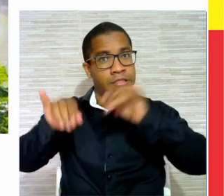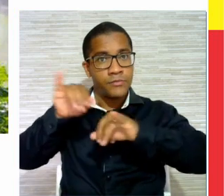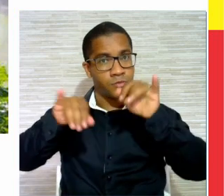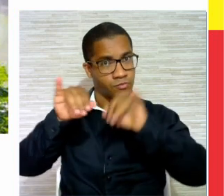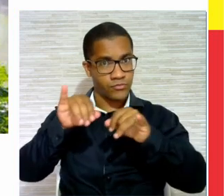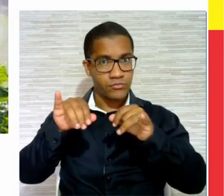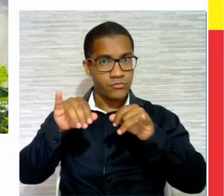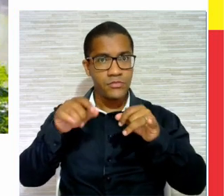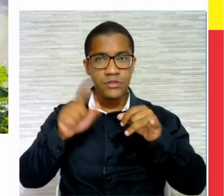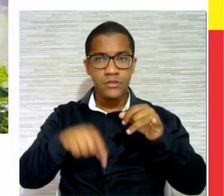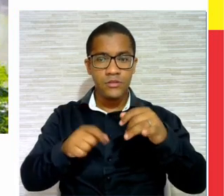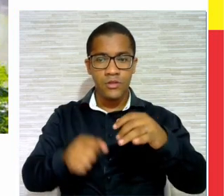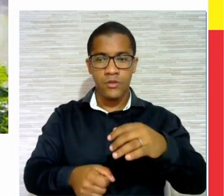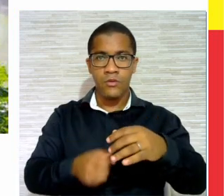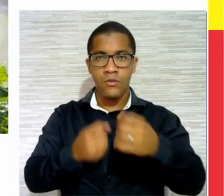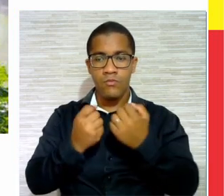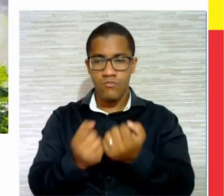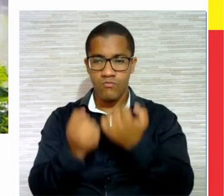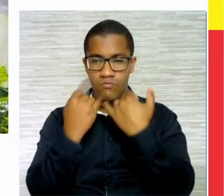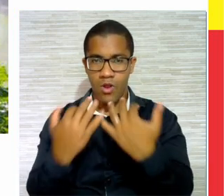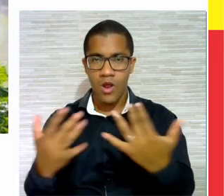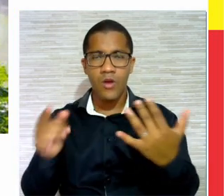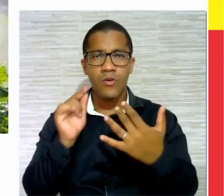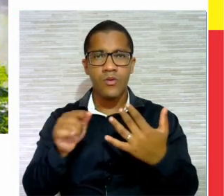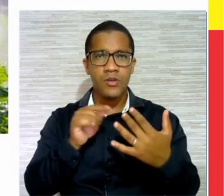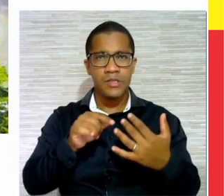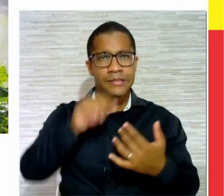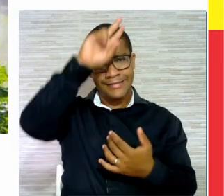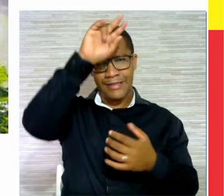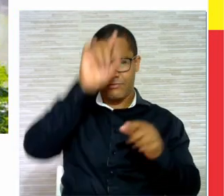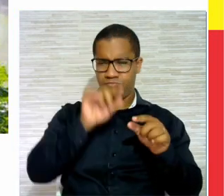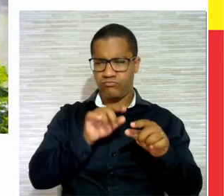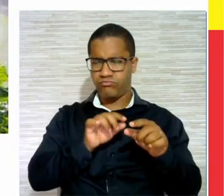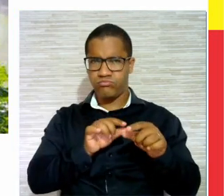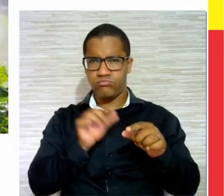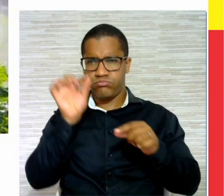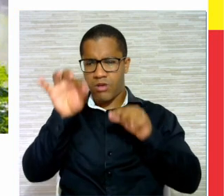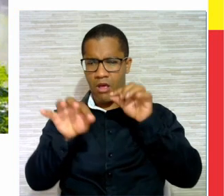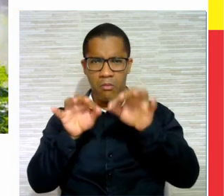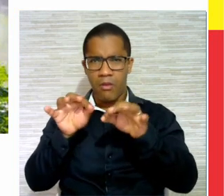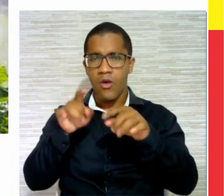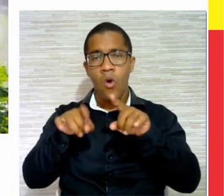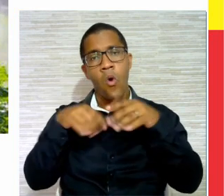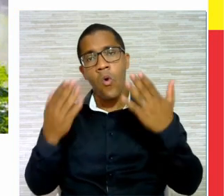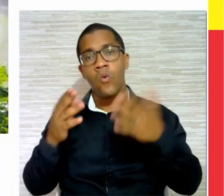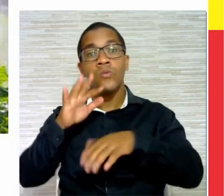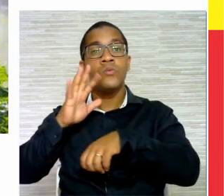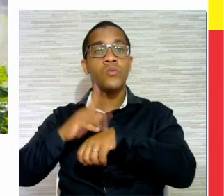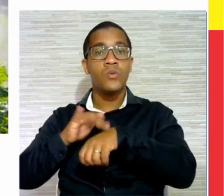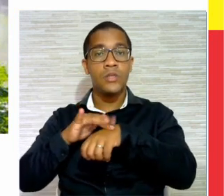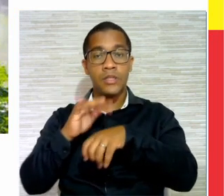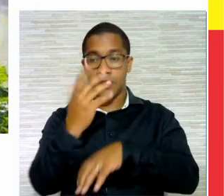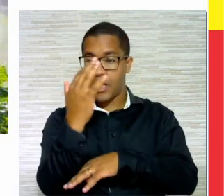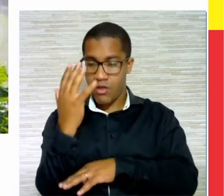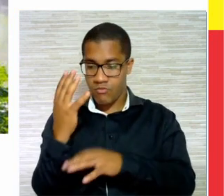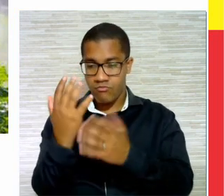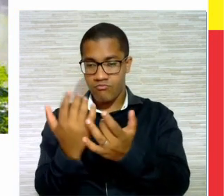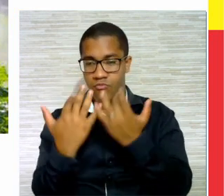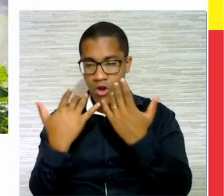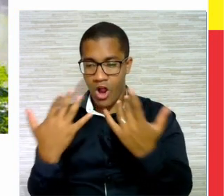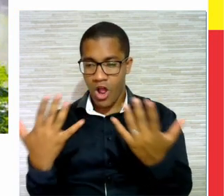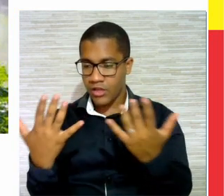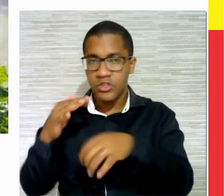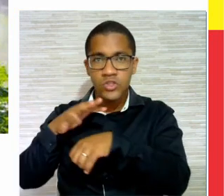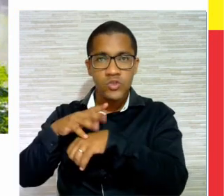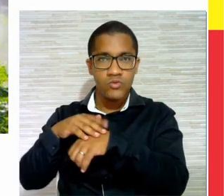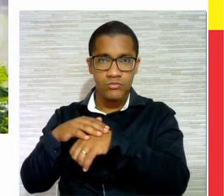químicos, tá? Usados na lavoura para controlar pragas e as doenças que atacam as plantas. O uso inadequado pode